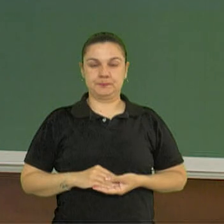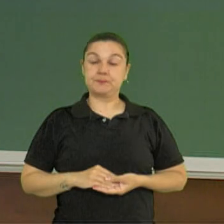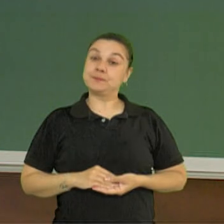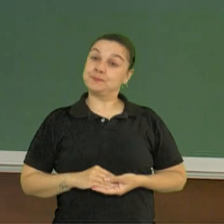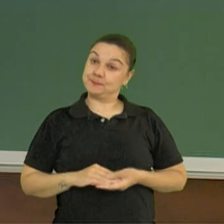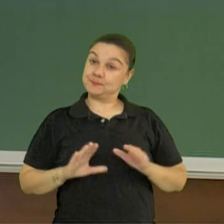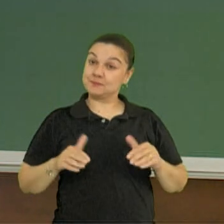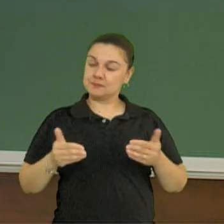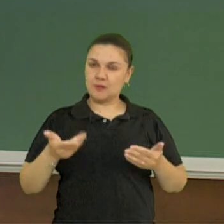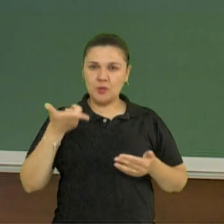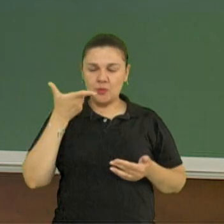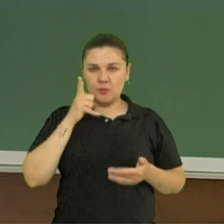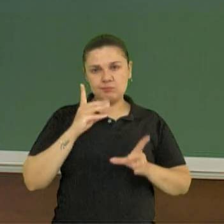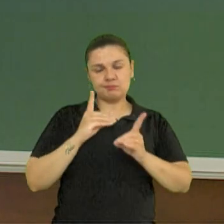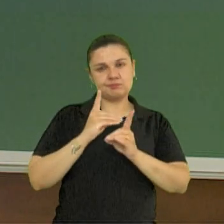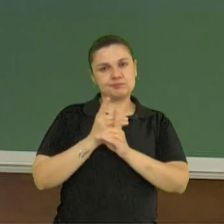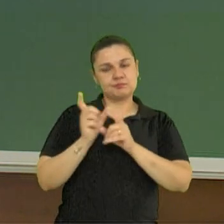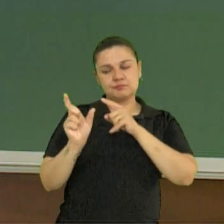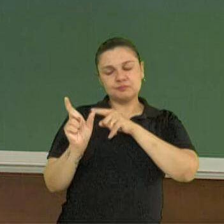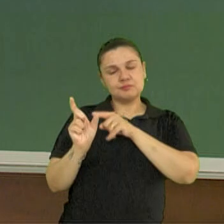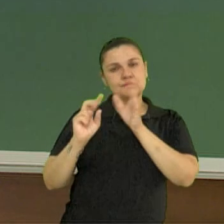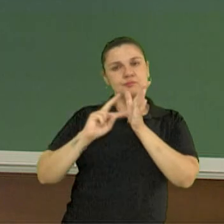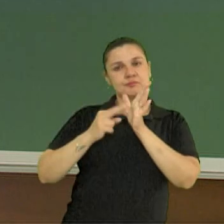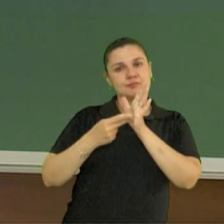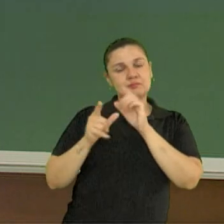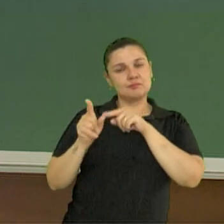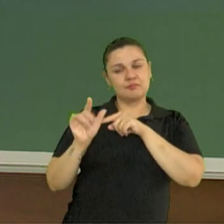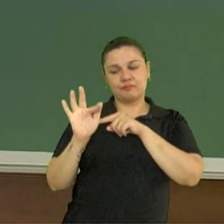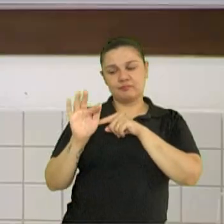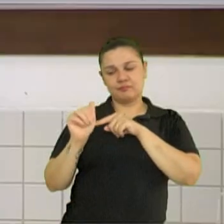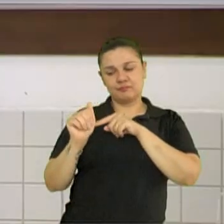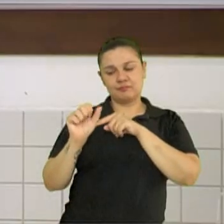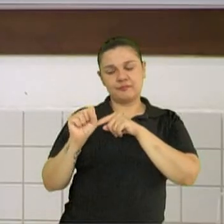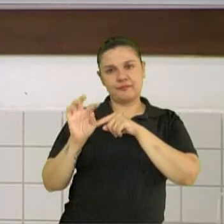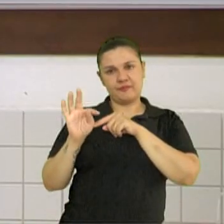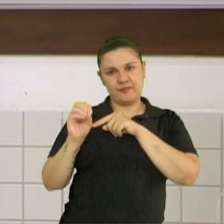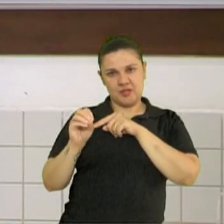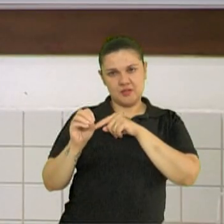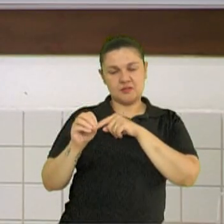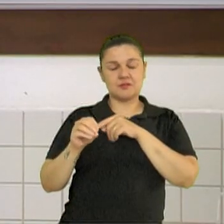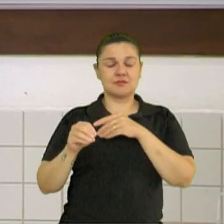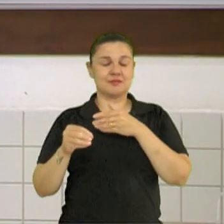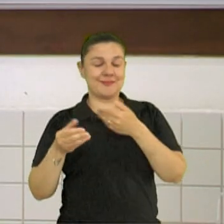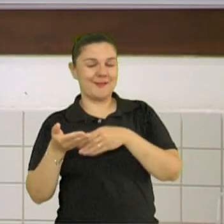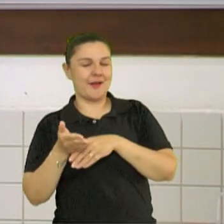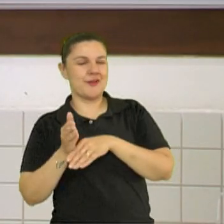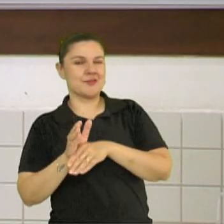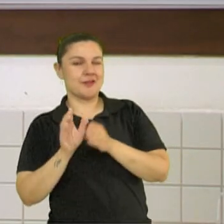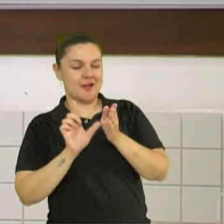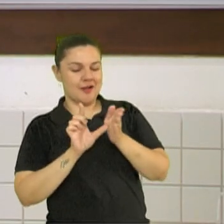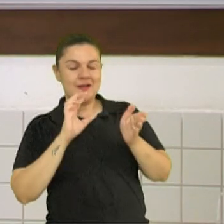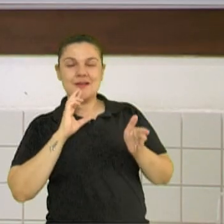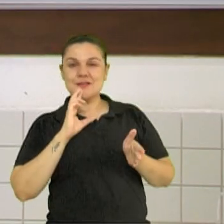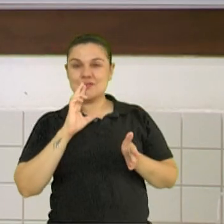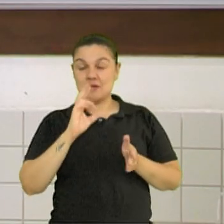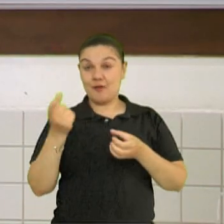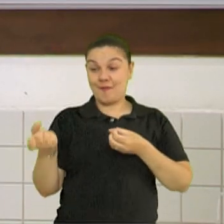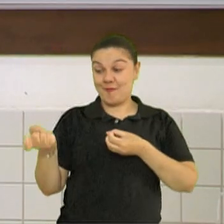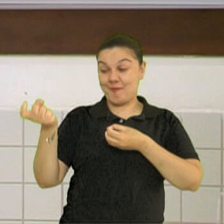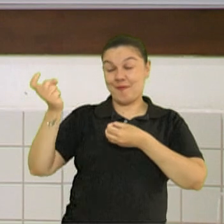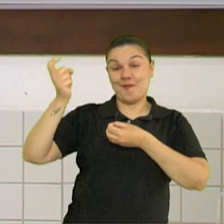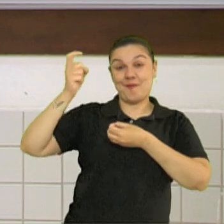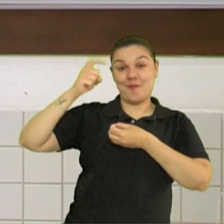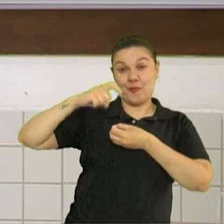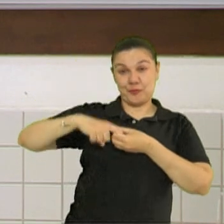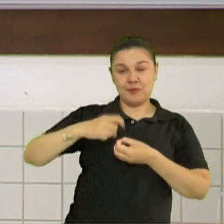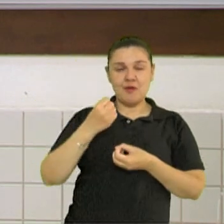E então, conseguiram encontrar aí o sentido dessa palavra fasto? Para ajudá-los, antes de responder, nós vamos voltar